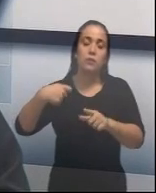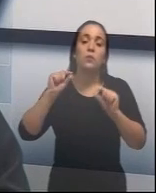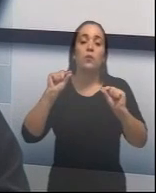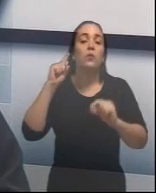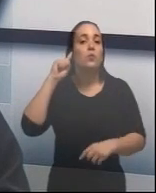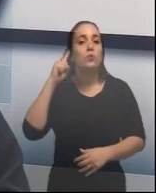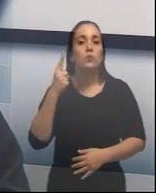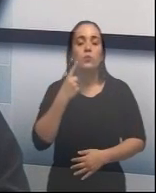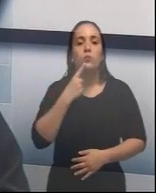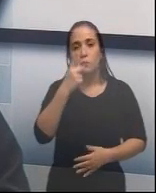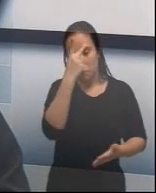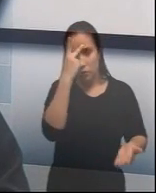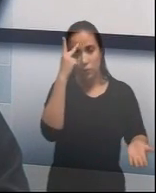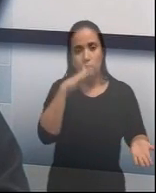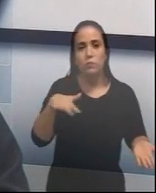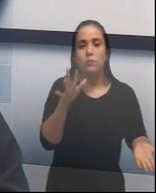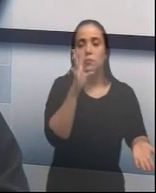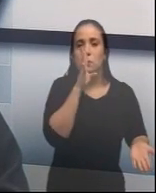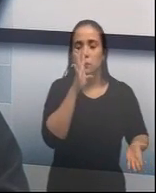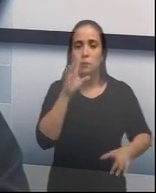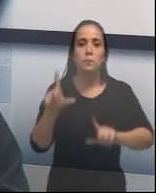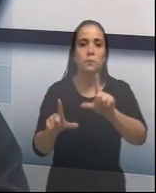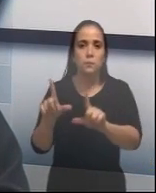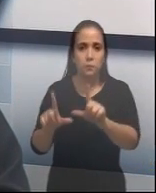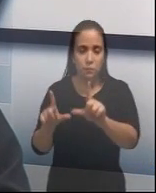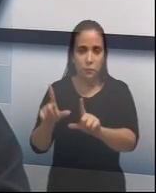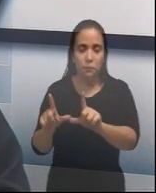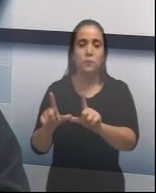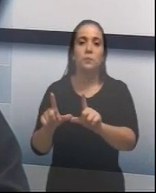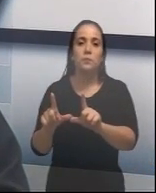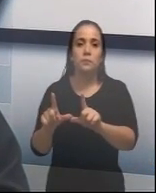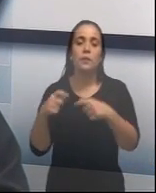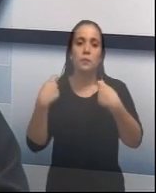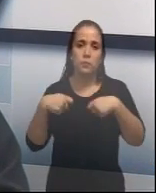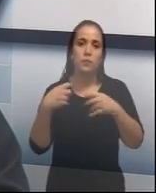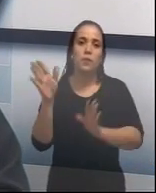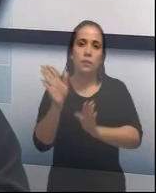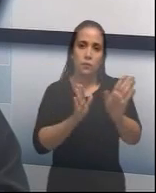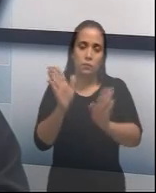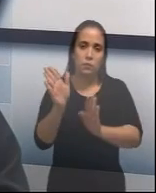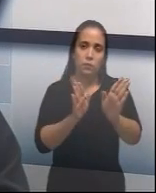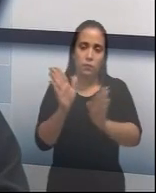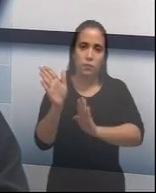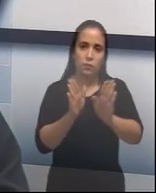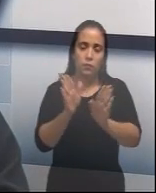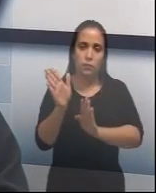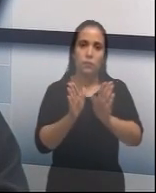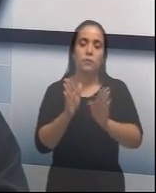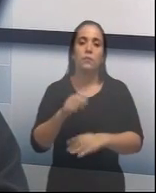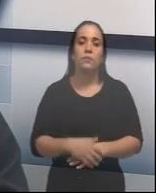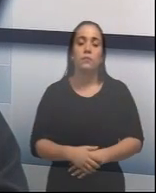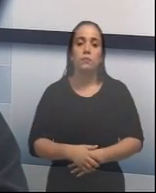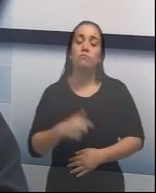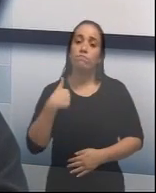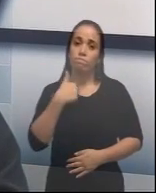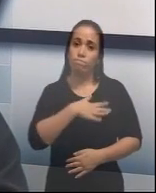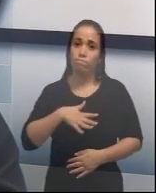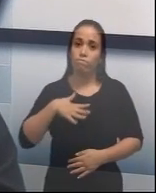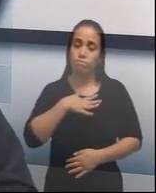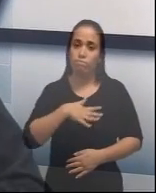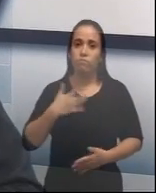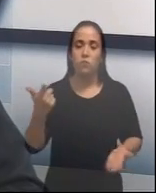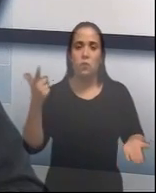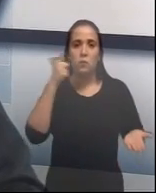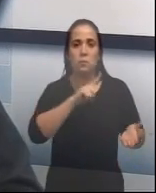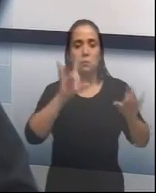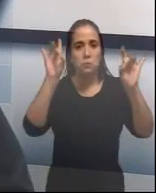a nossa população de surdos-mudos tenham condição de acompanhar o nosso programa. Eu fiquei muito feliz com essa